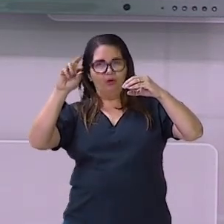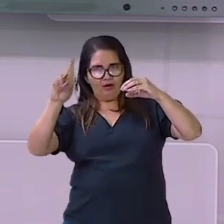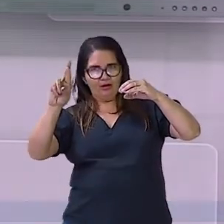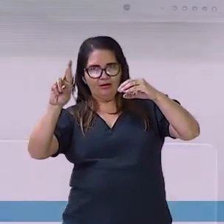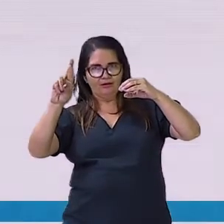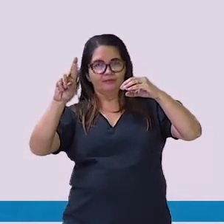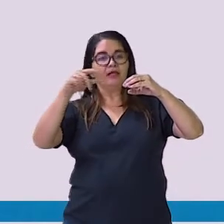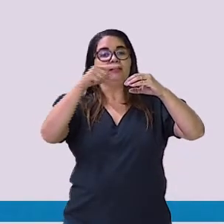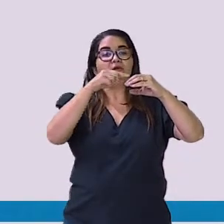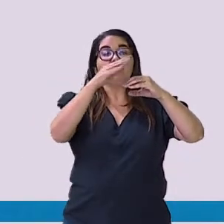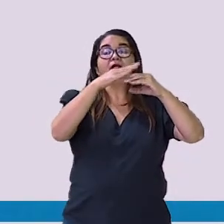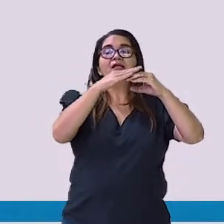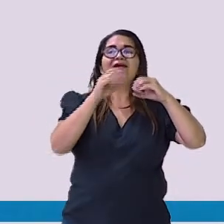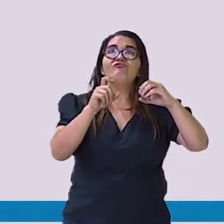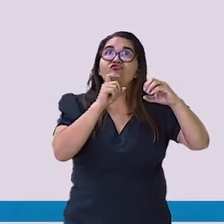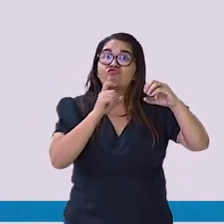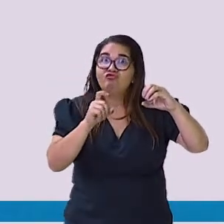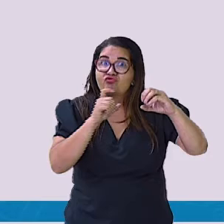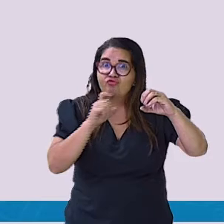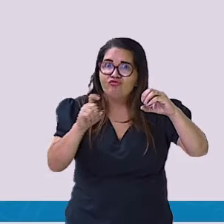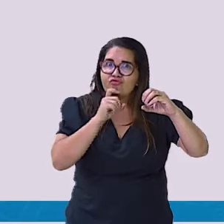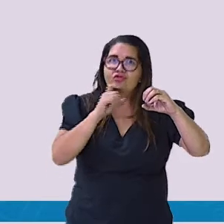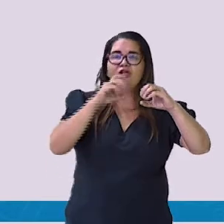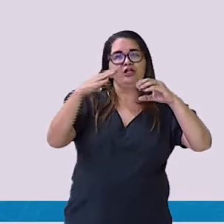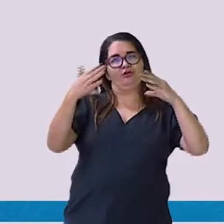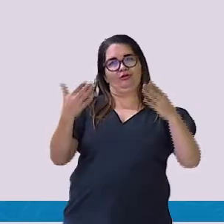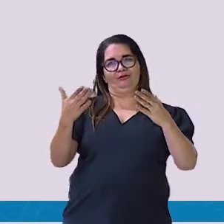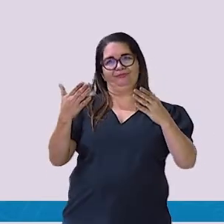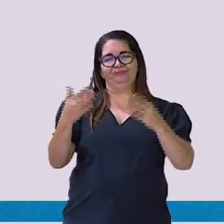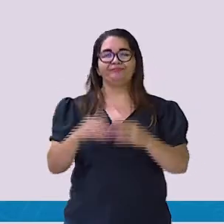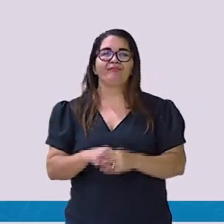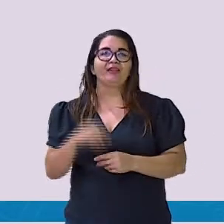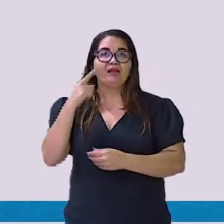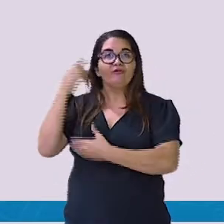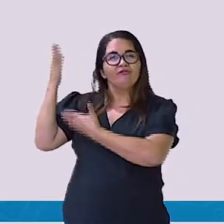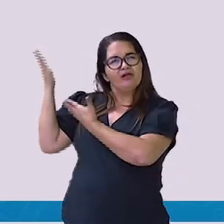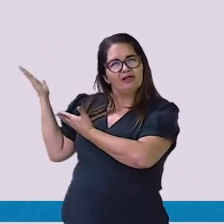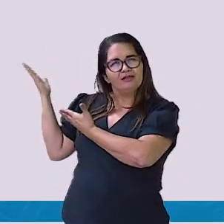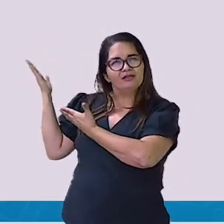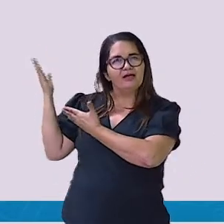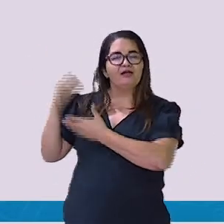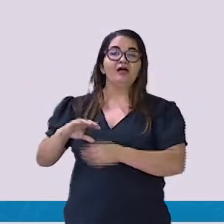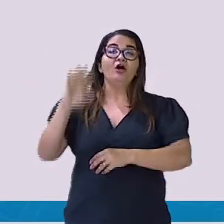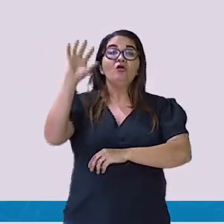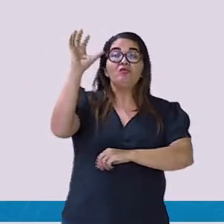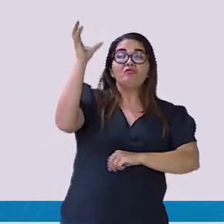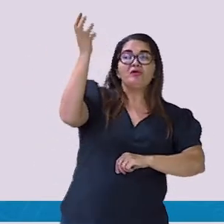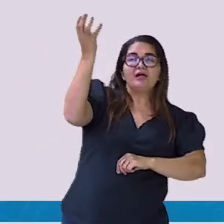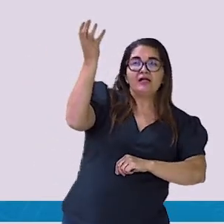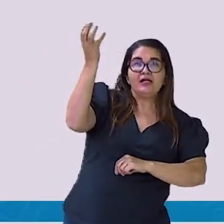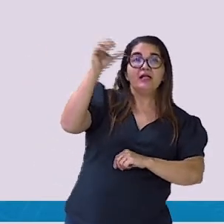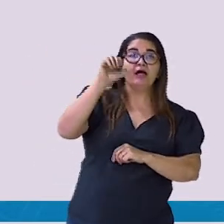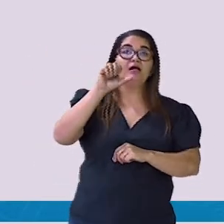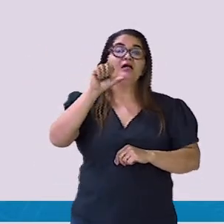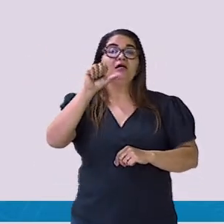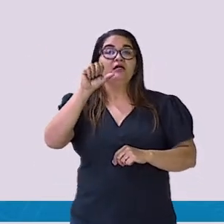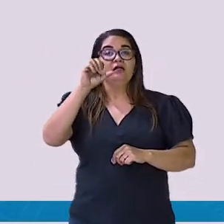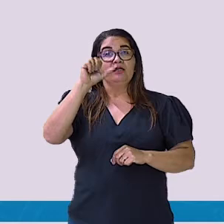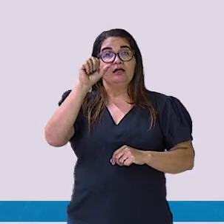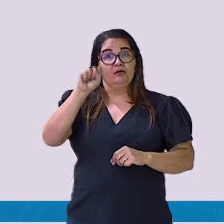Clima subtropical, está abaixo da zona tropical. Clima